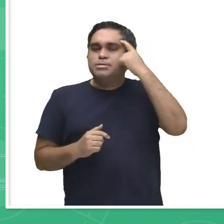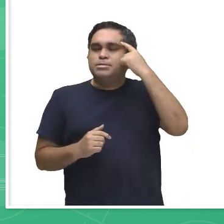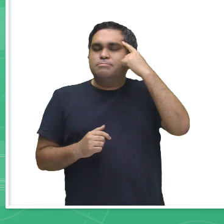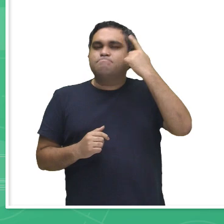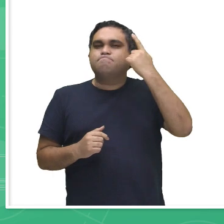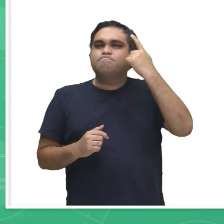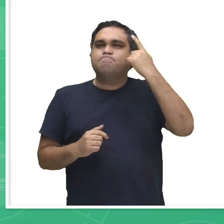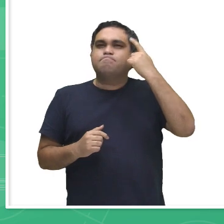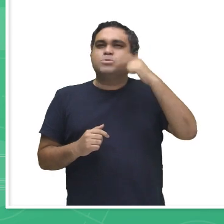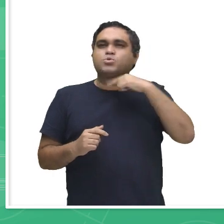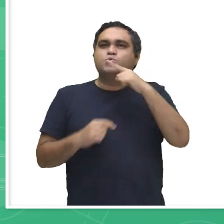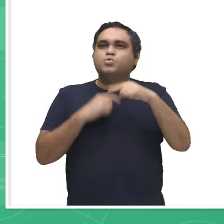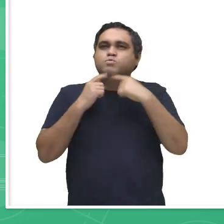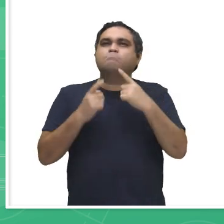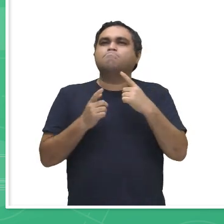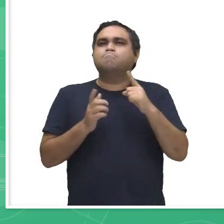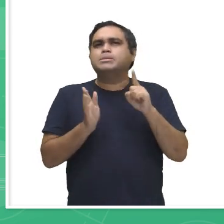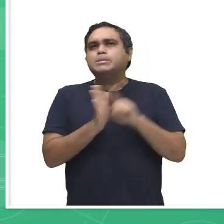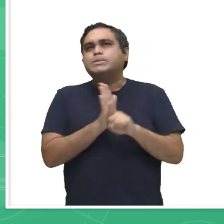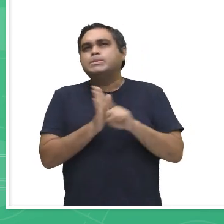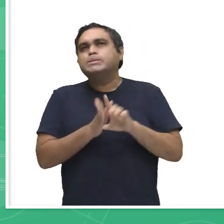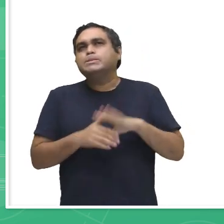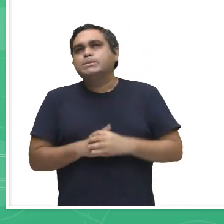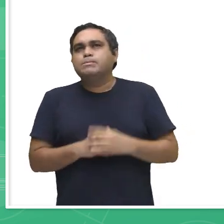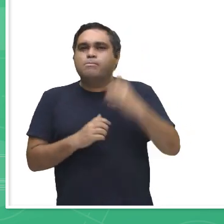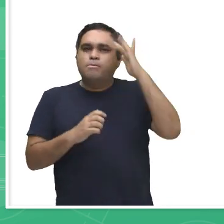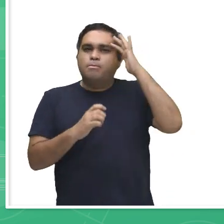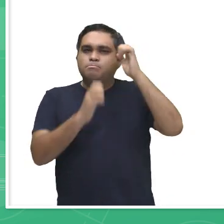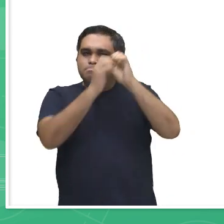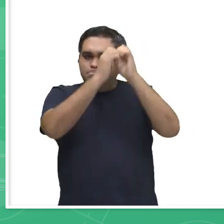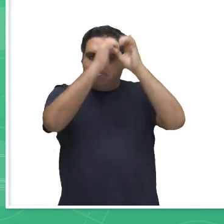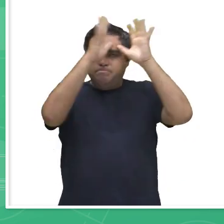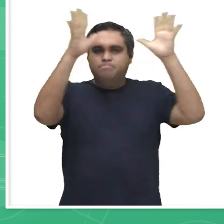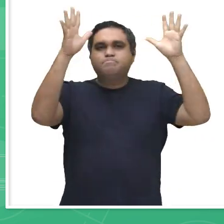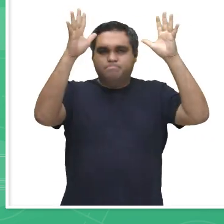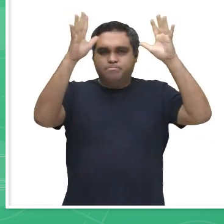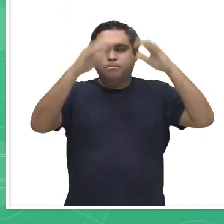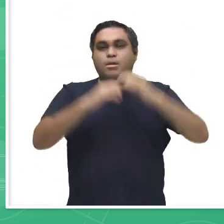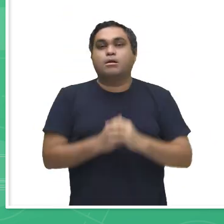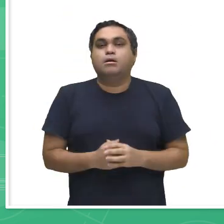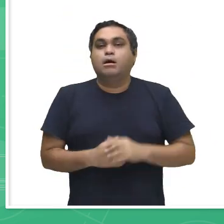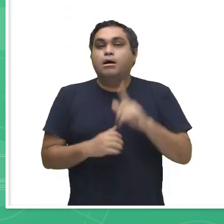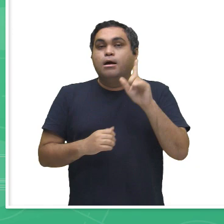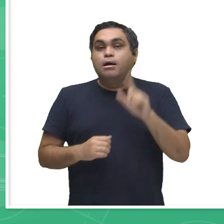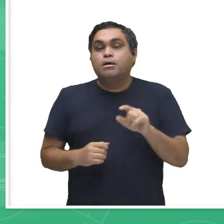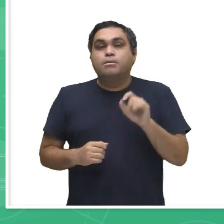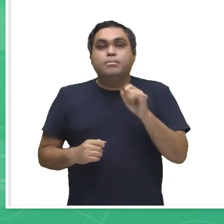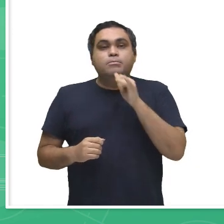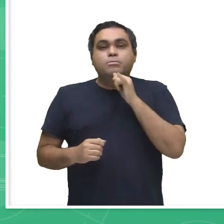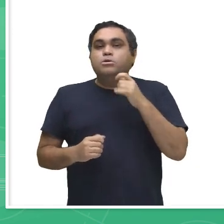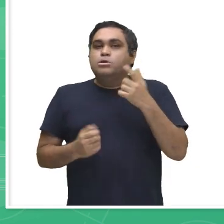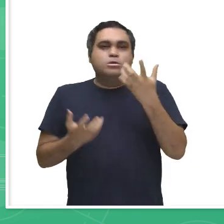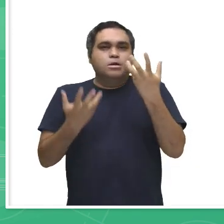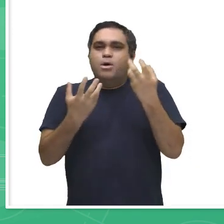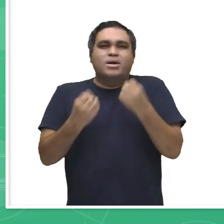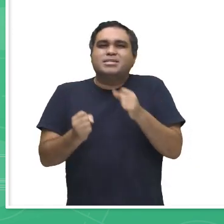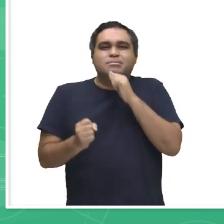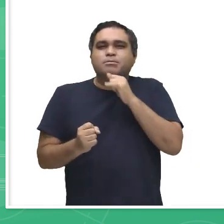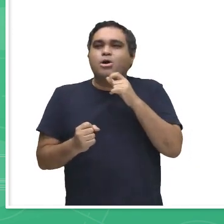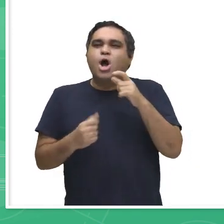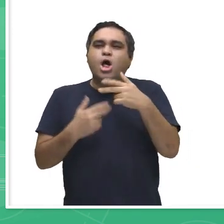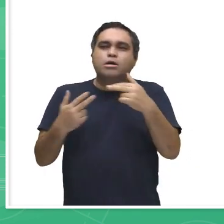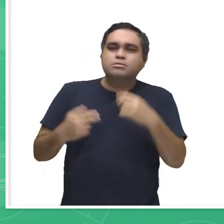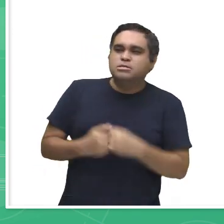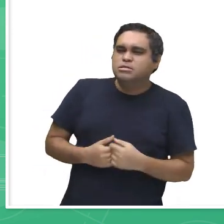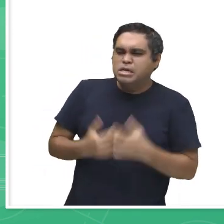a questionar, a refletir, né? Ela me chama a não aceitar tudo aquilo que está acontecendo ali